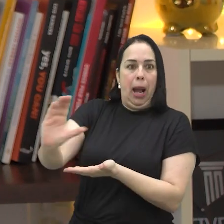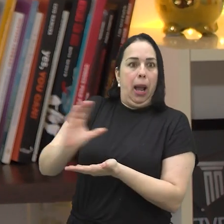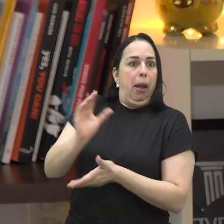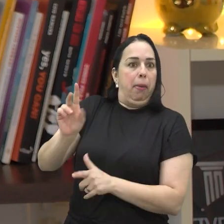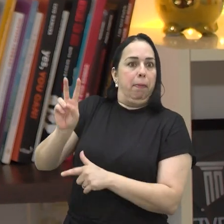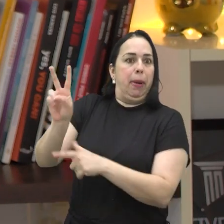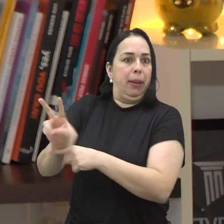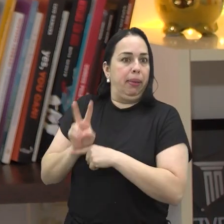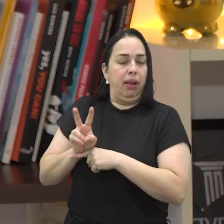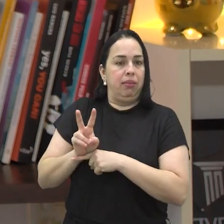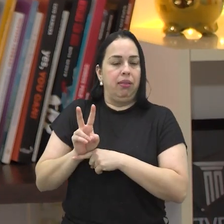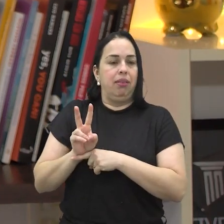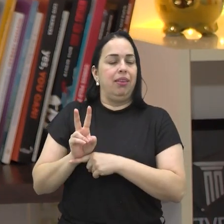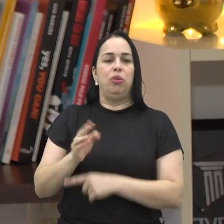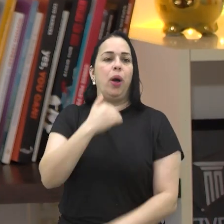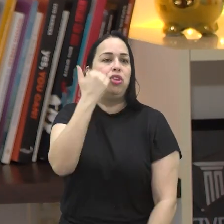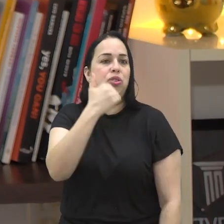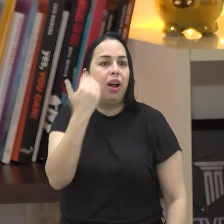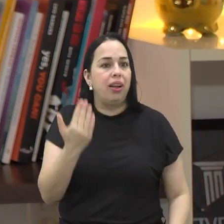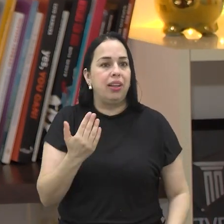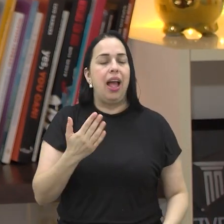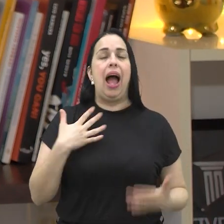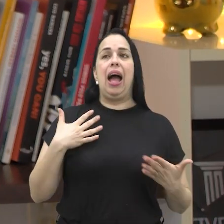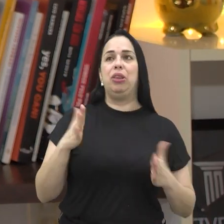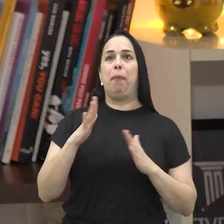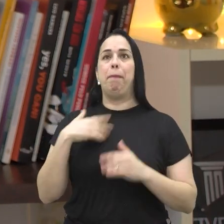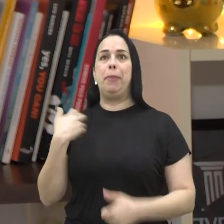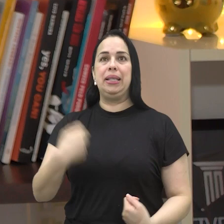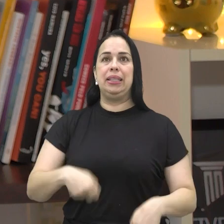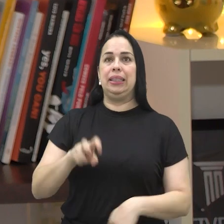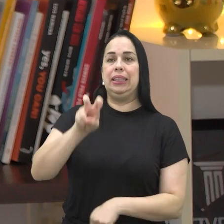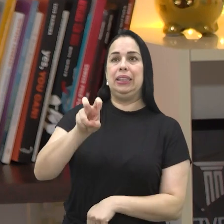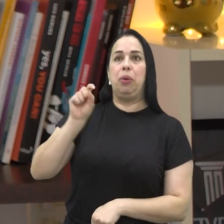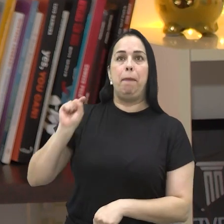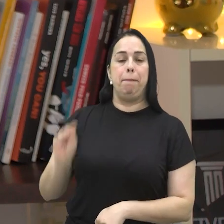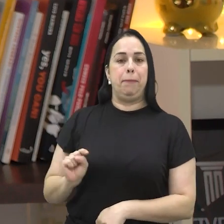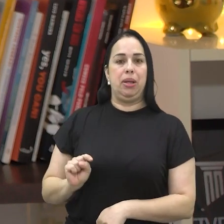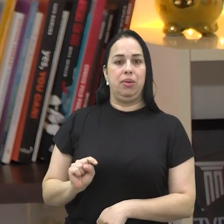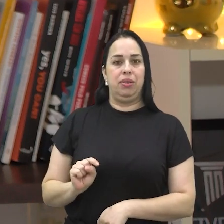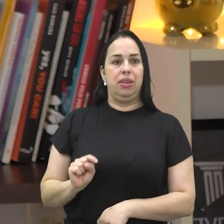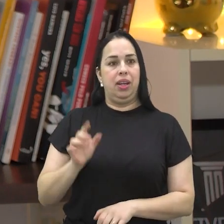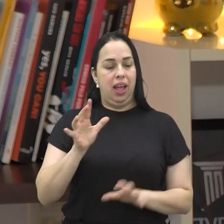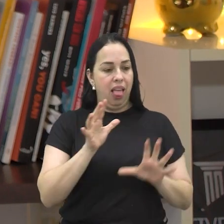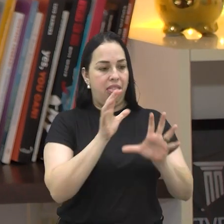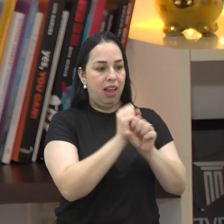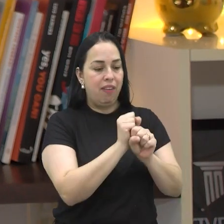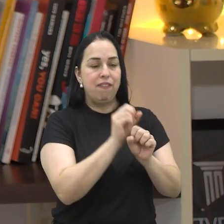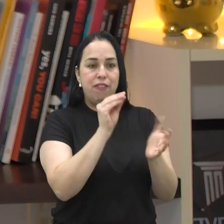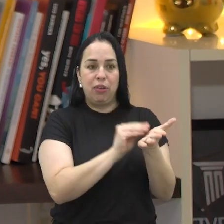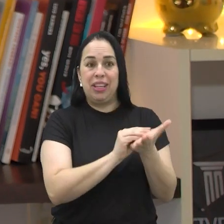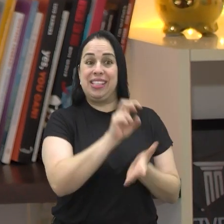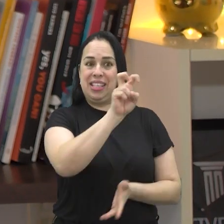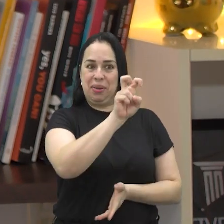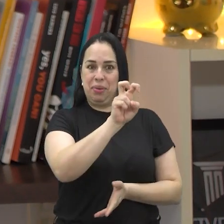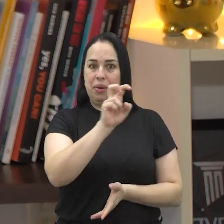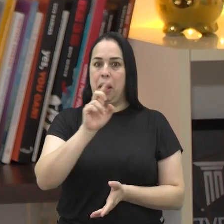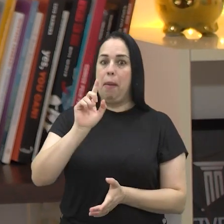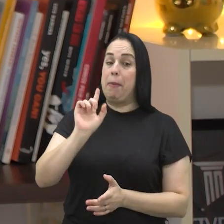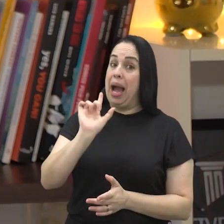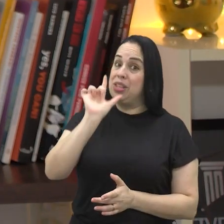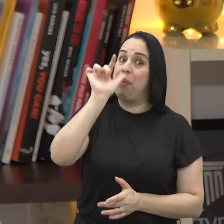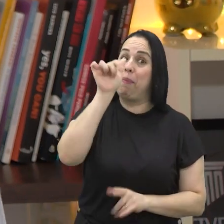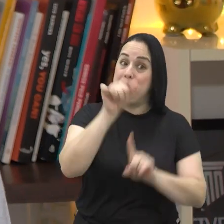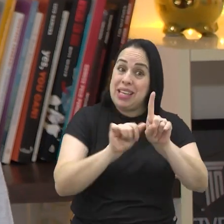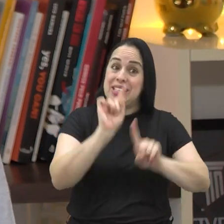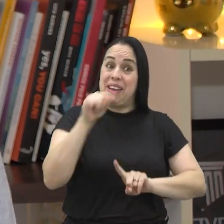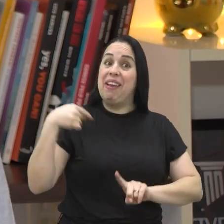mais. E é onde as pessoas se enganam. Às vezes elas falam, nossa, eu estou precisando aqui de 5 mil reais. Só que ela fez a análise desse mês. Nesse mês está faltando 5. Só que ela